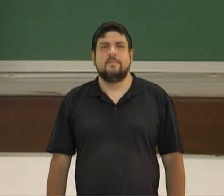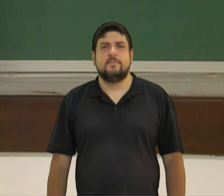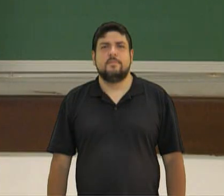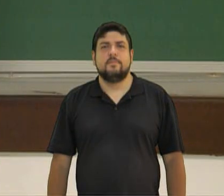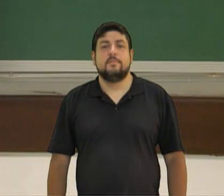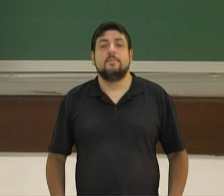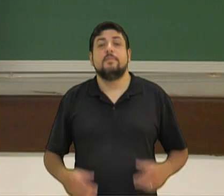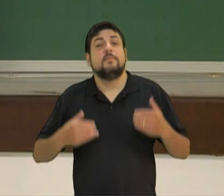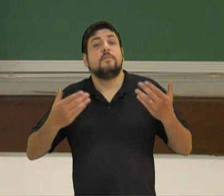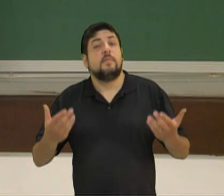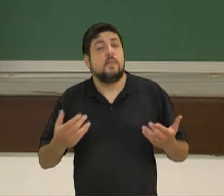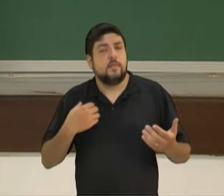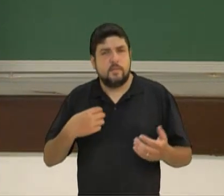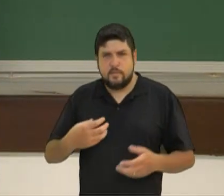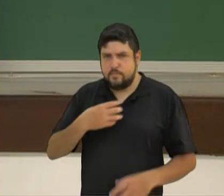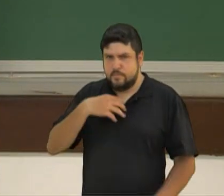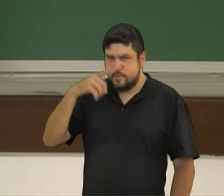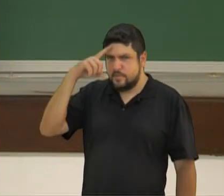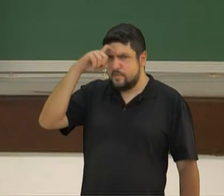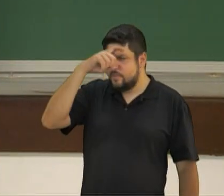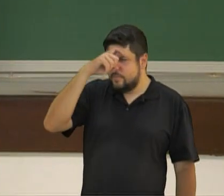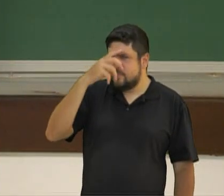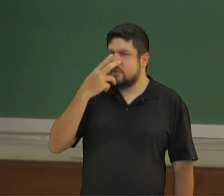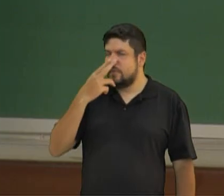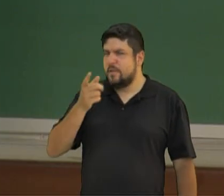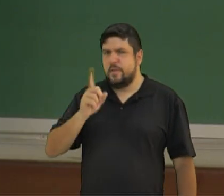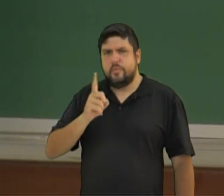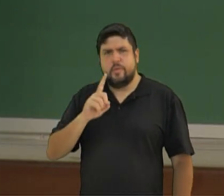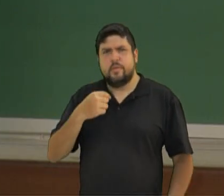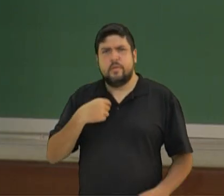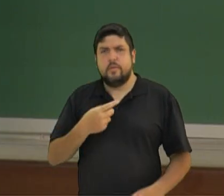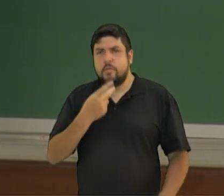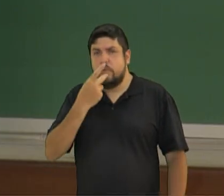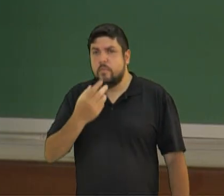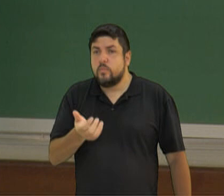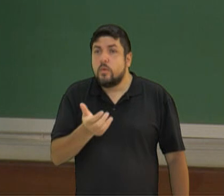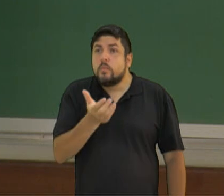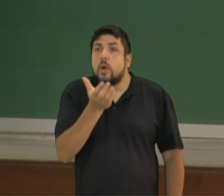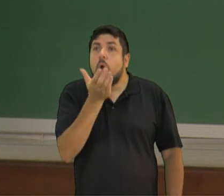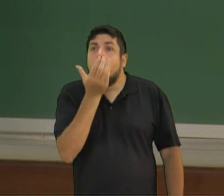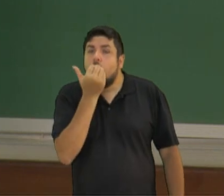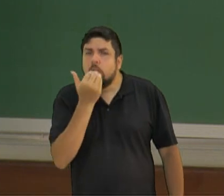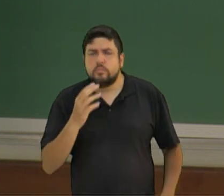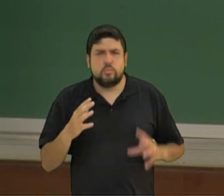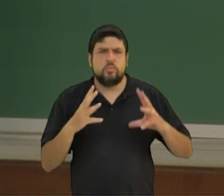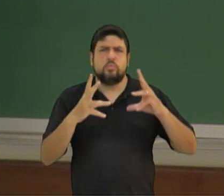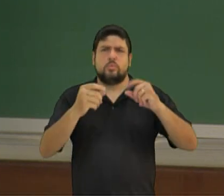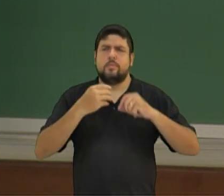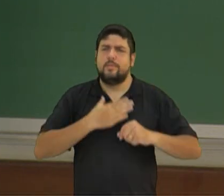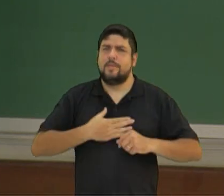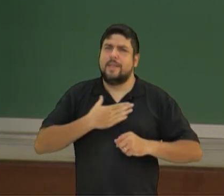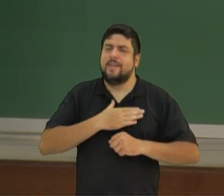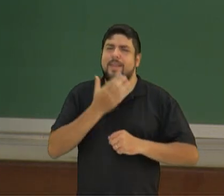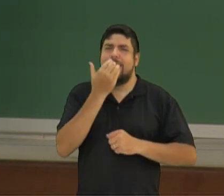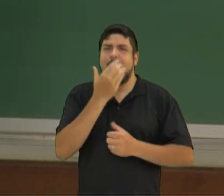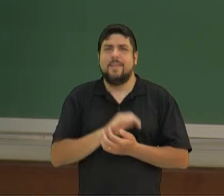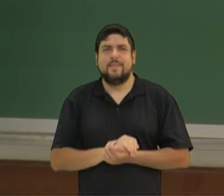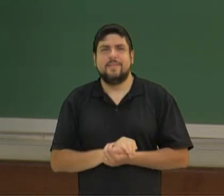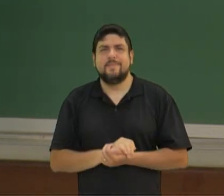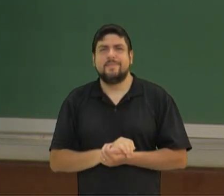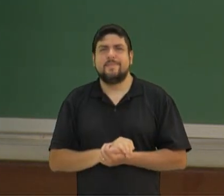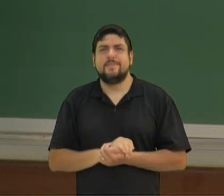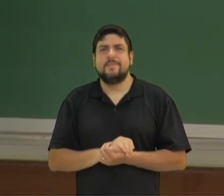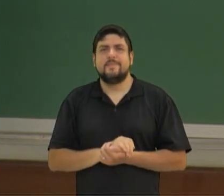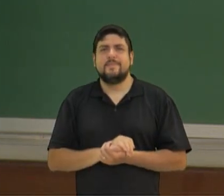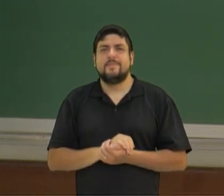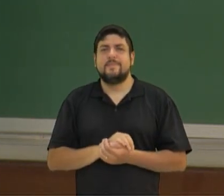E aí, sentiu dificuldade? Eu acho que não, porque falou em comida, todo mundo gosta de comer e não sente dificuldade. Alternativa